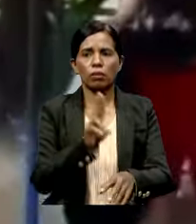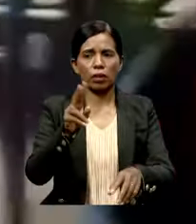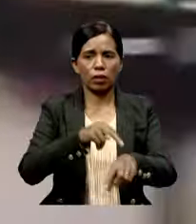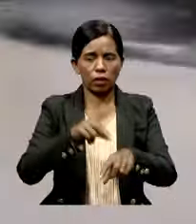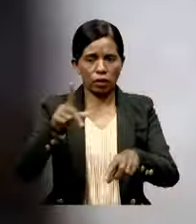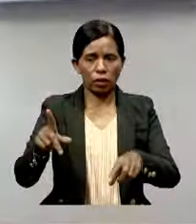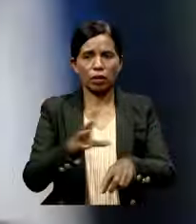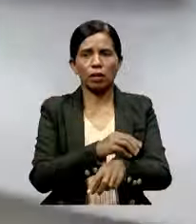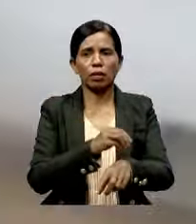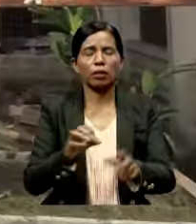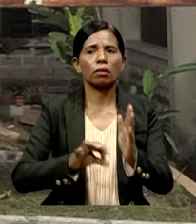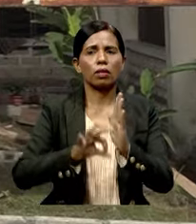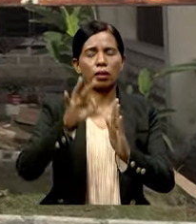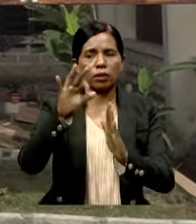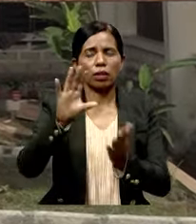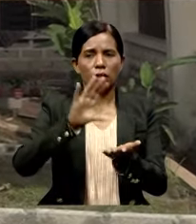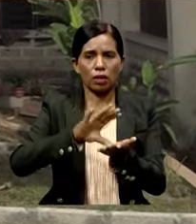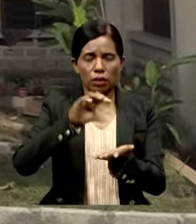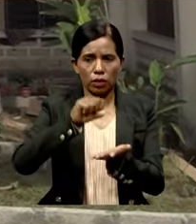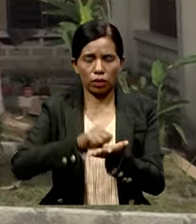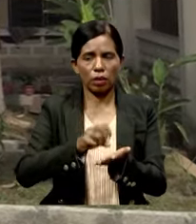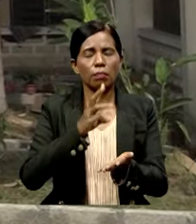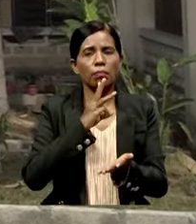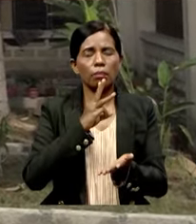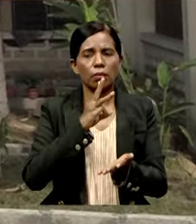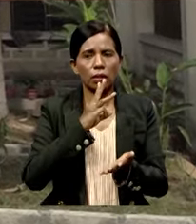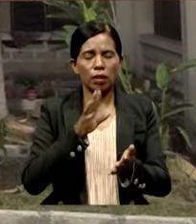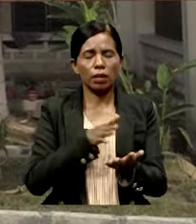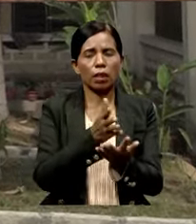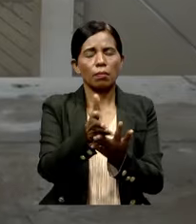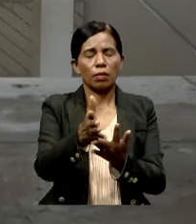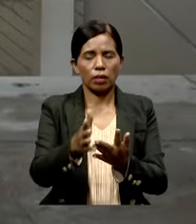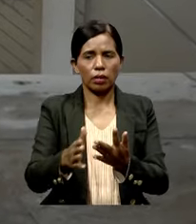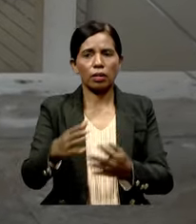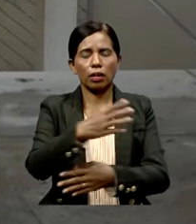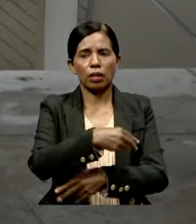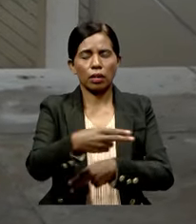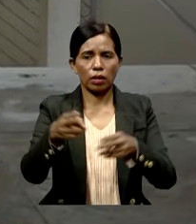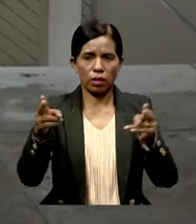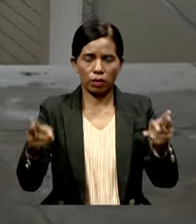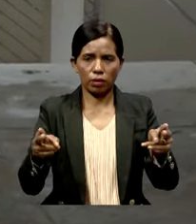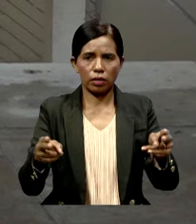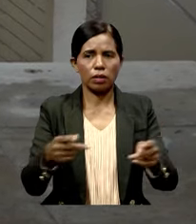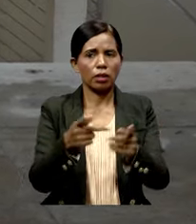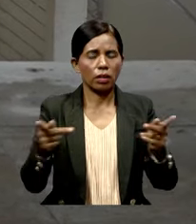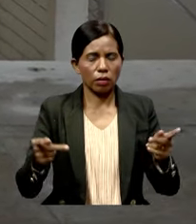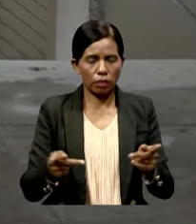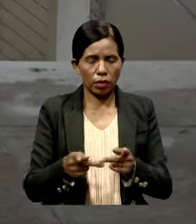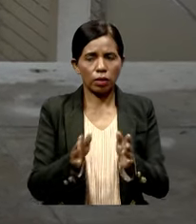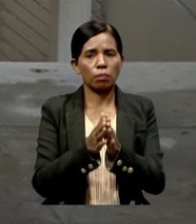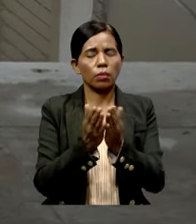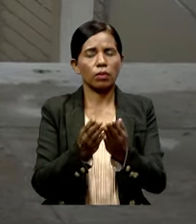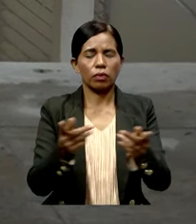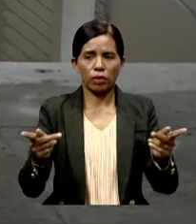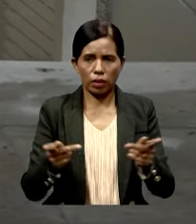Timor Lorsai, liuli Faculdade de Ciências Sociais, tamba be quase na lihun hotu iha salalaran, no mos iha fatin biblioteca,